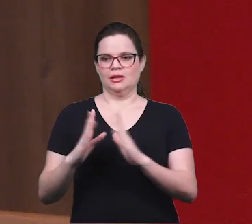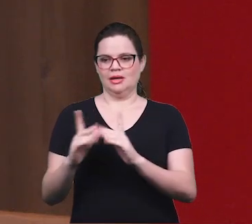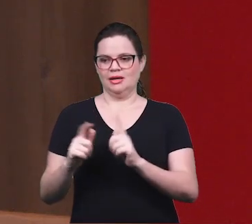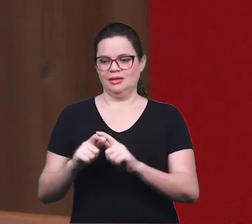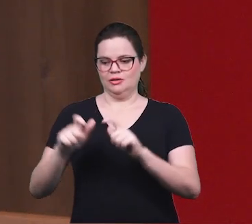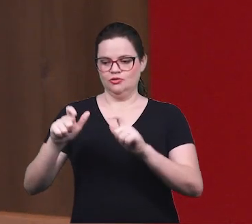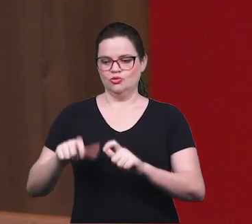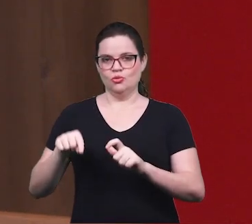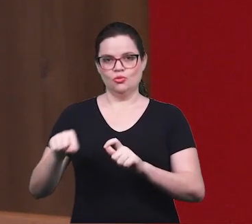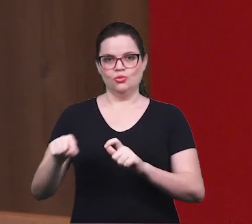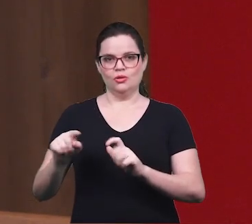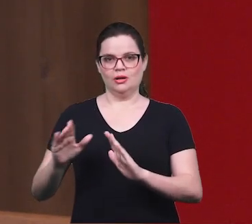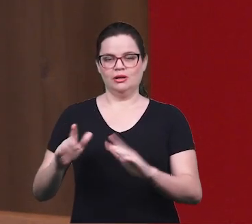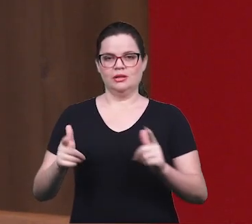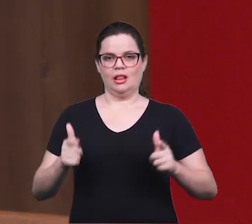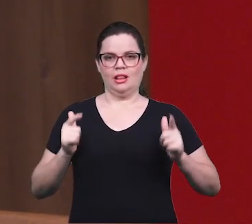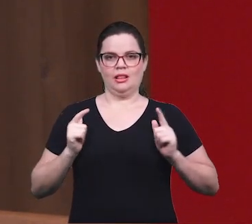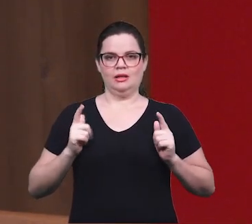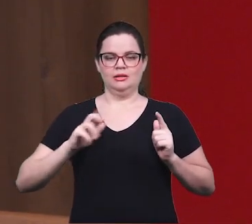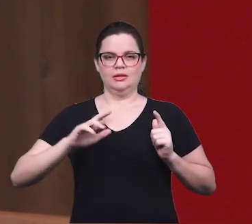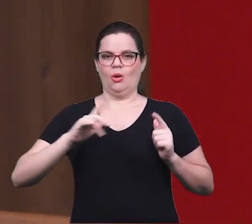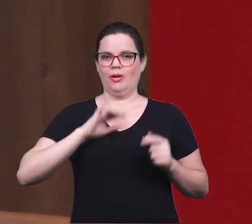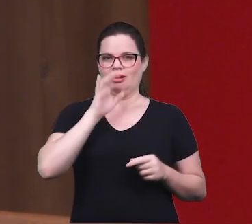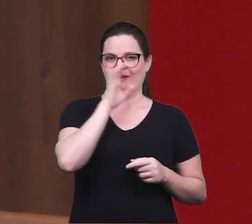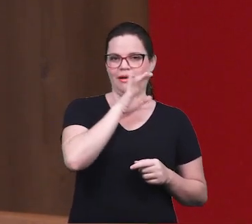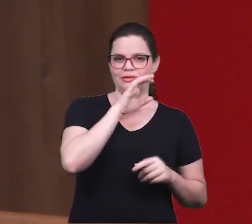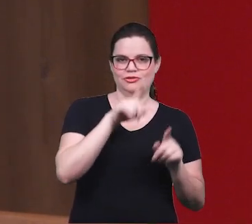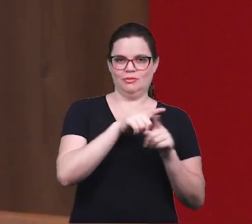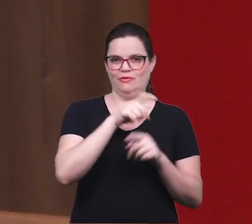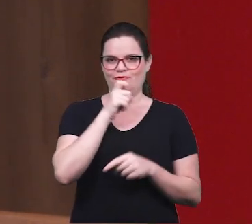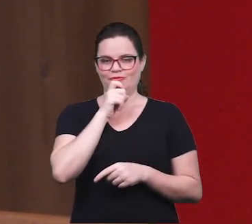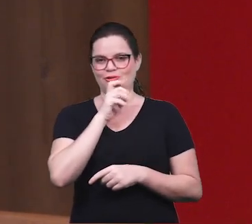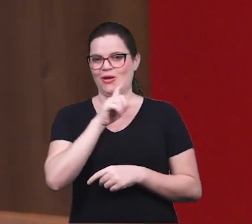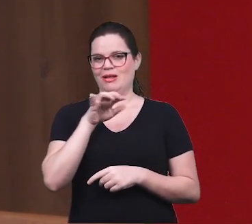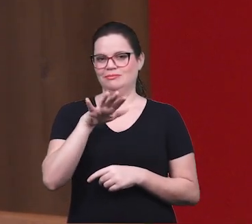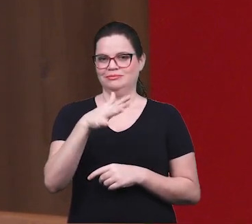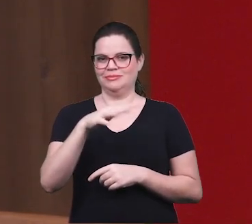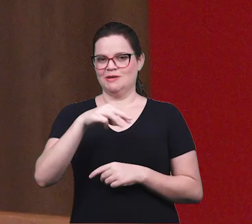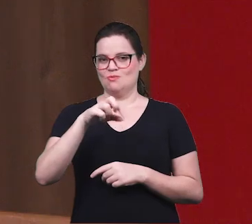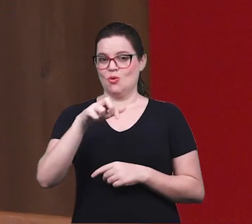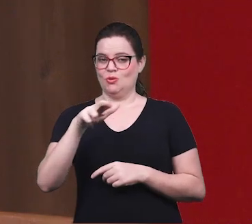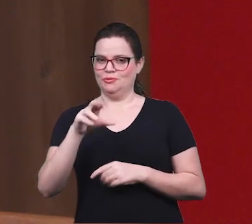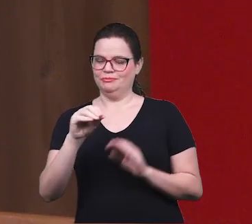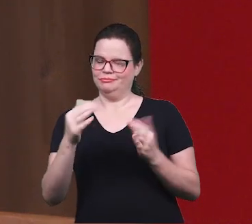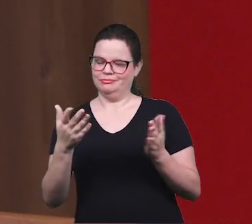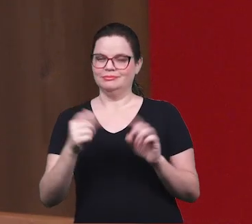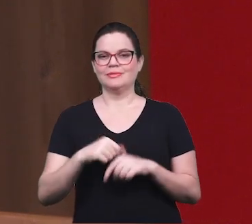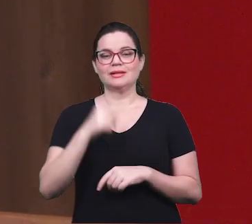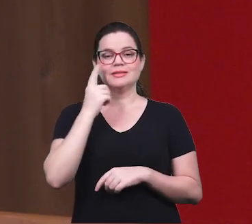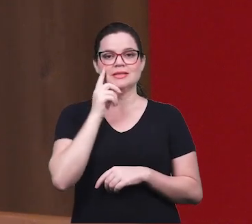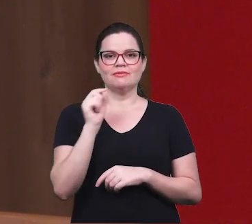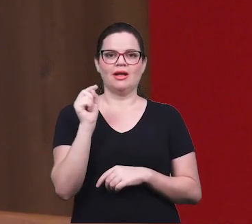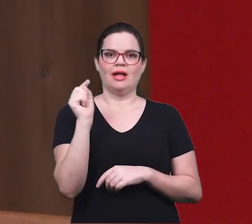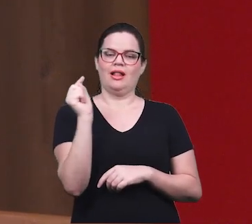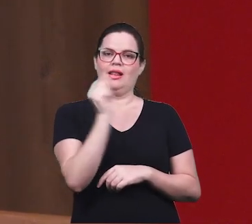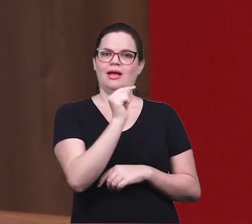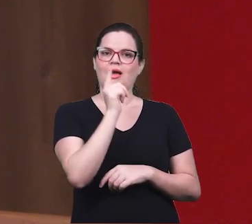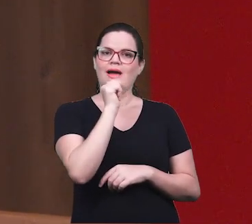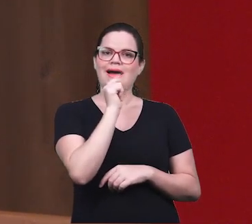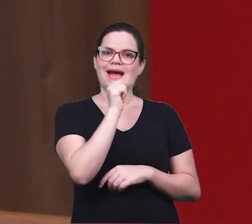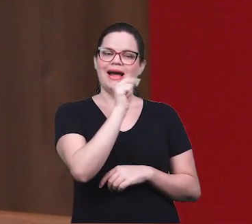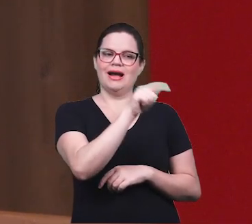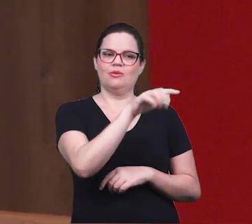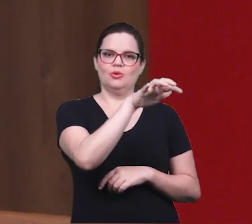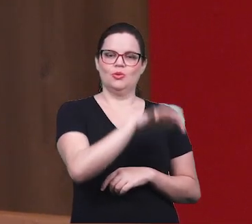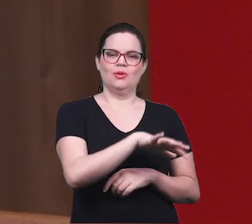era quente, era morna, nem fria nem quente. E, segundo a história, a água vinha de longe. Sim. É